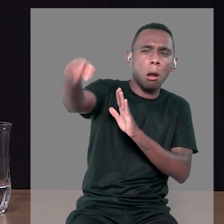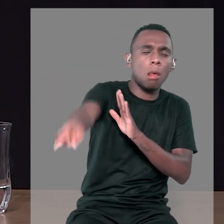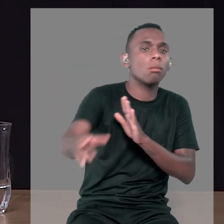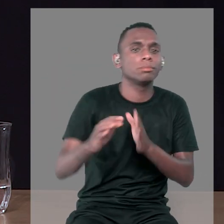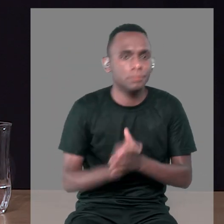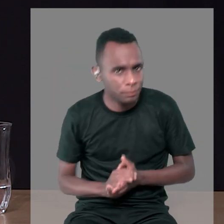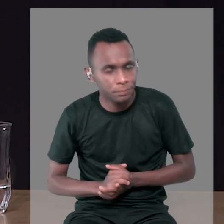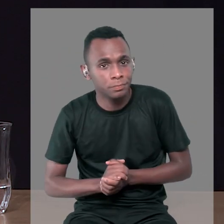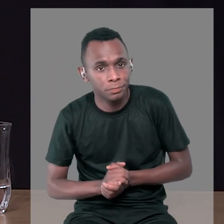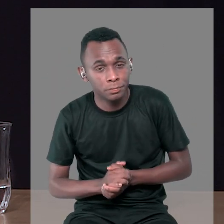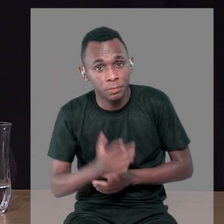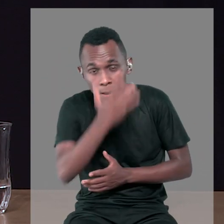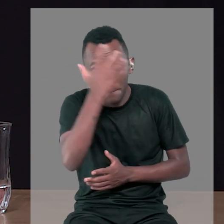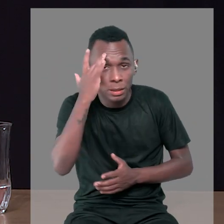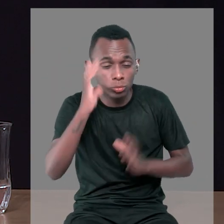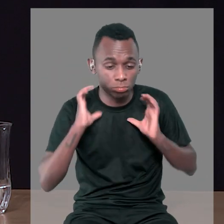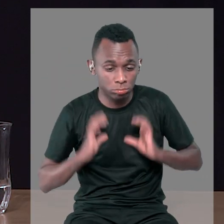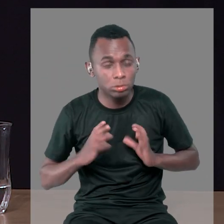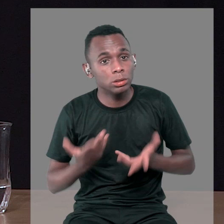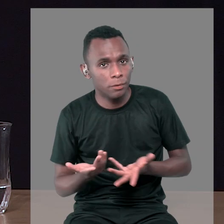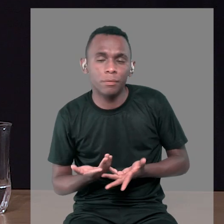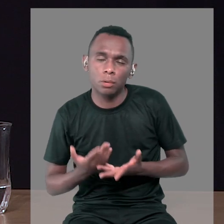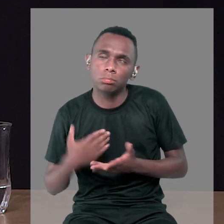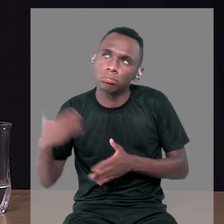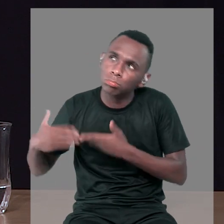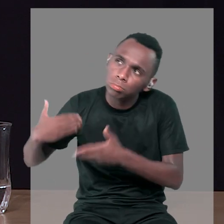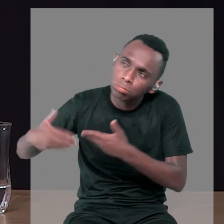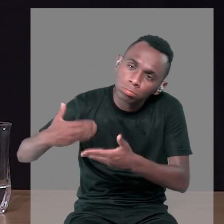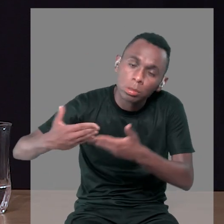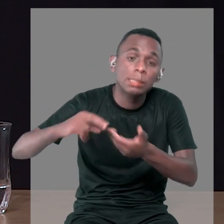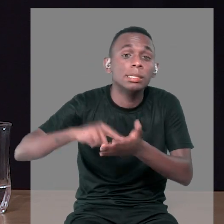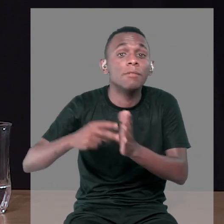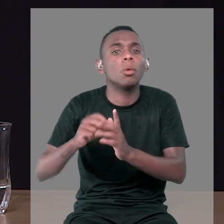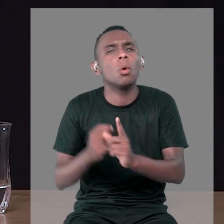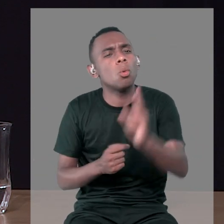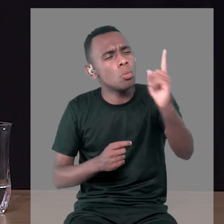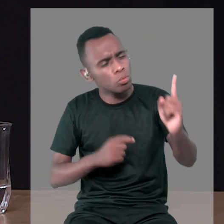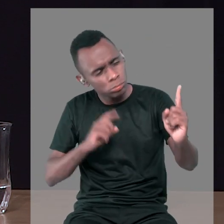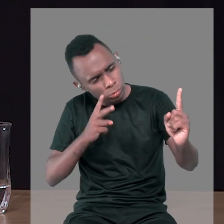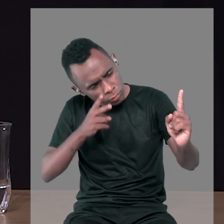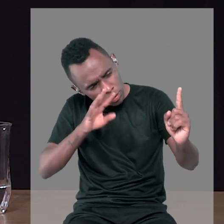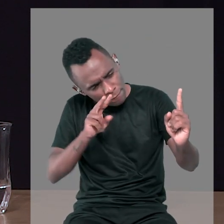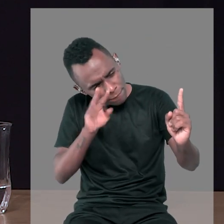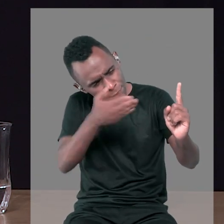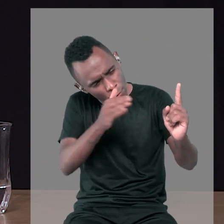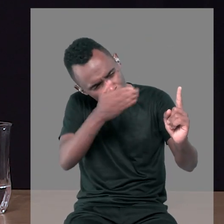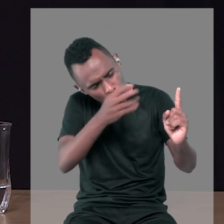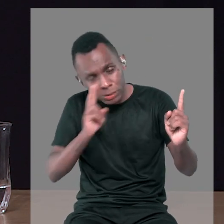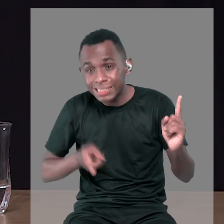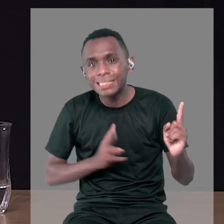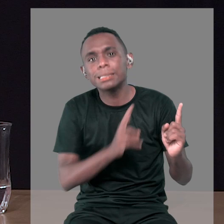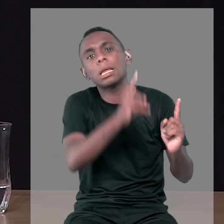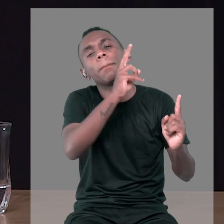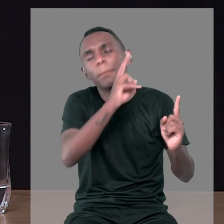O civil, paulatinamente, ao longo da modernidade, passou a ser um alvo constante dos ataques,